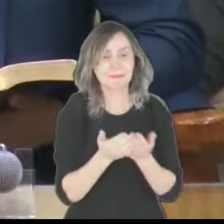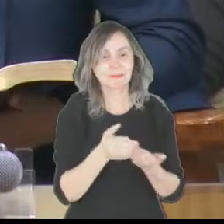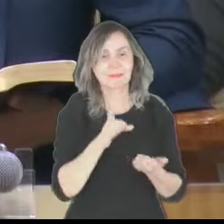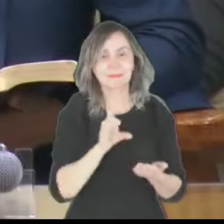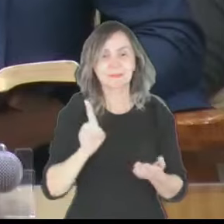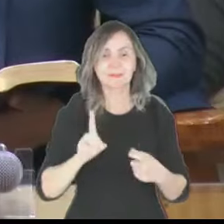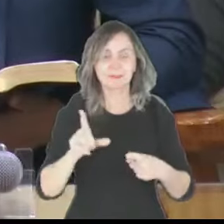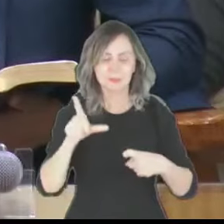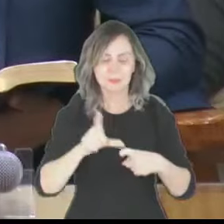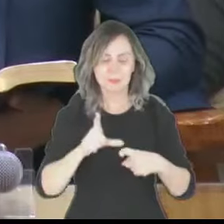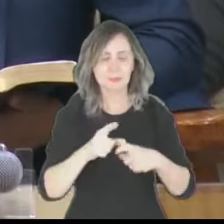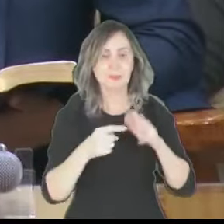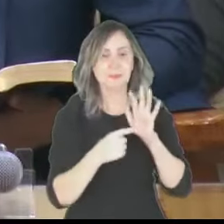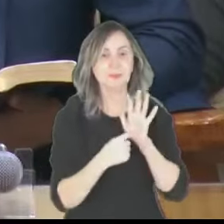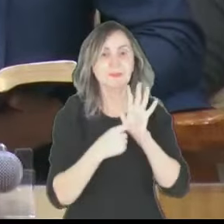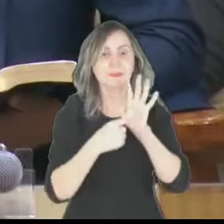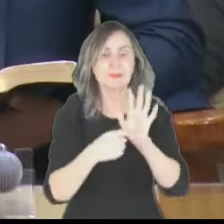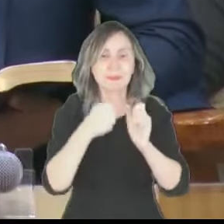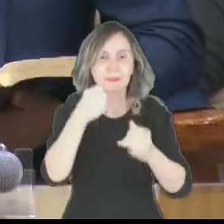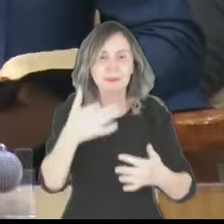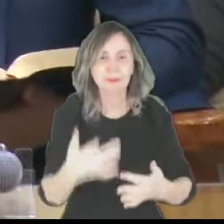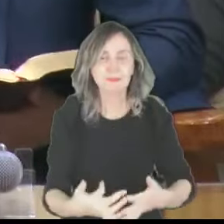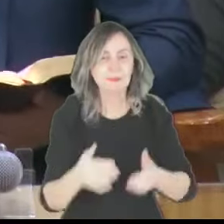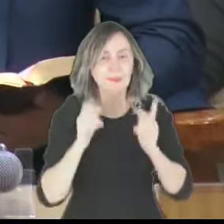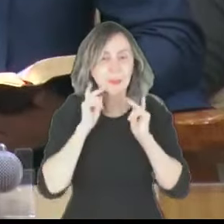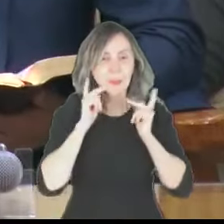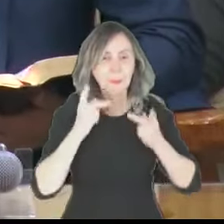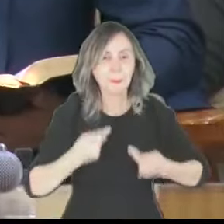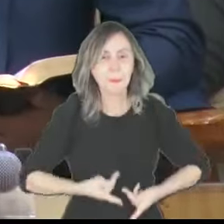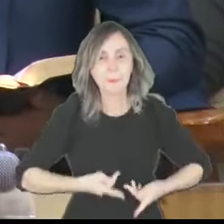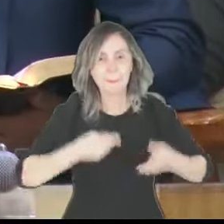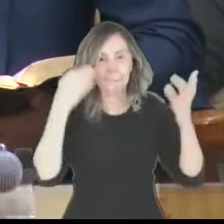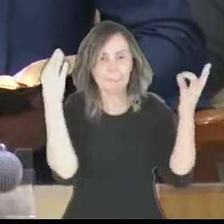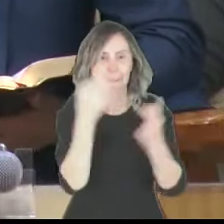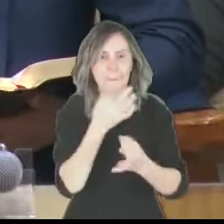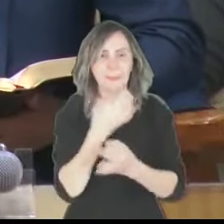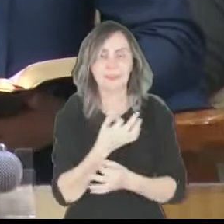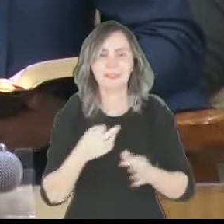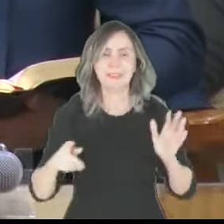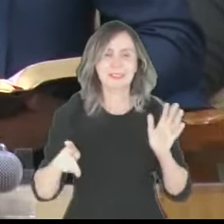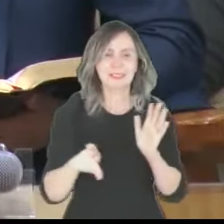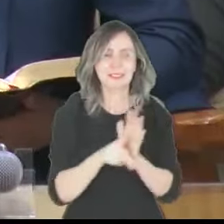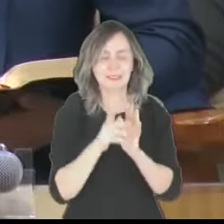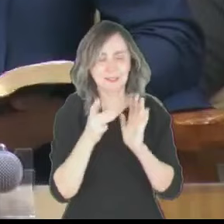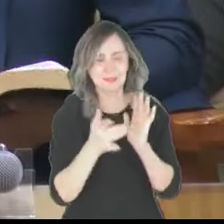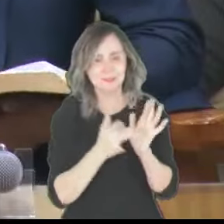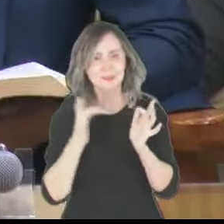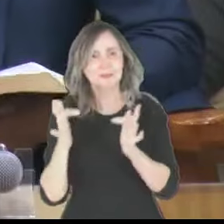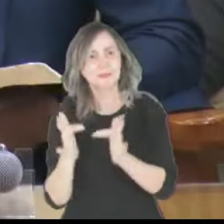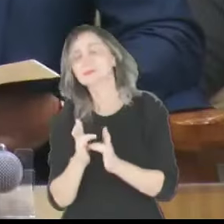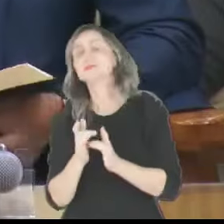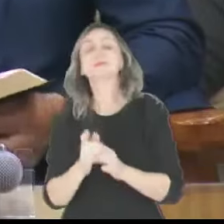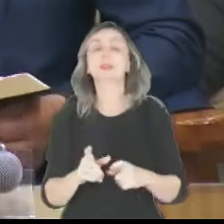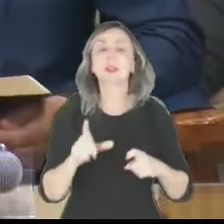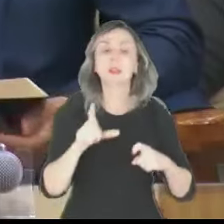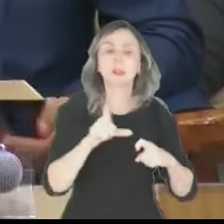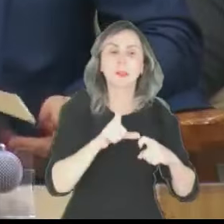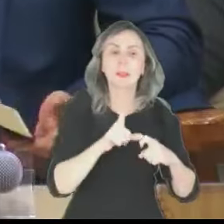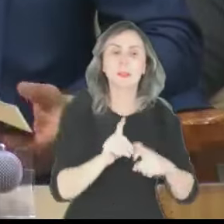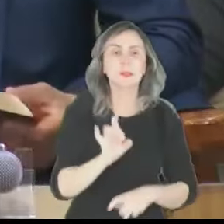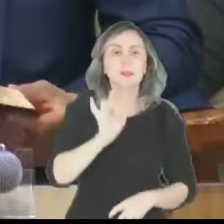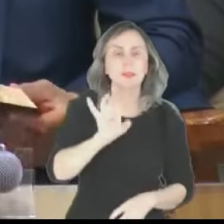perfeita de Jesus. E Lucas não é apenas médico. Segundo a tradição, Lucas é também